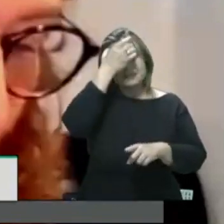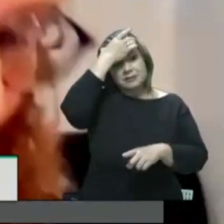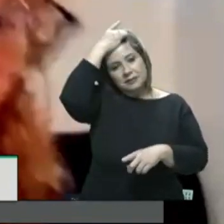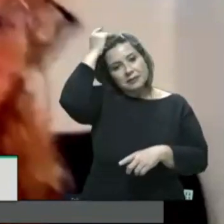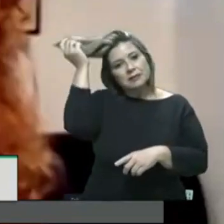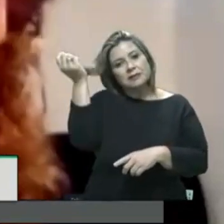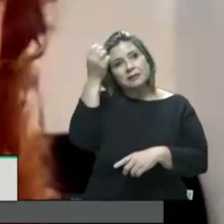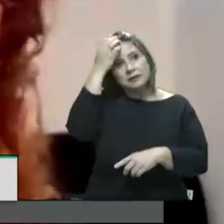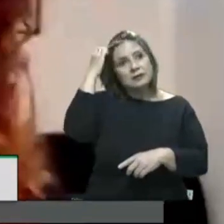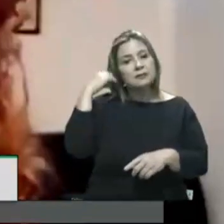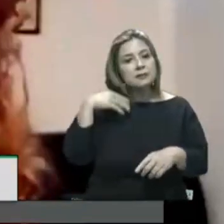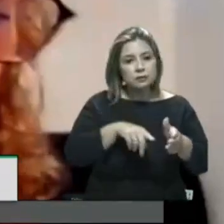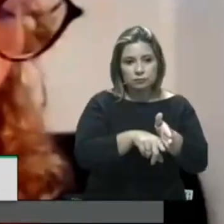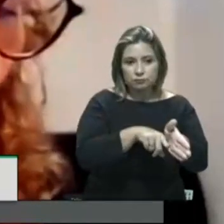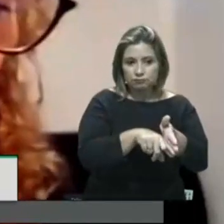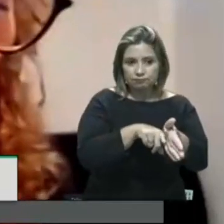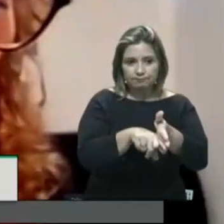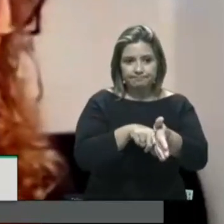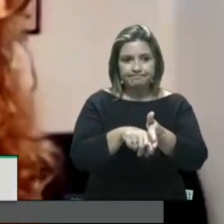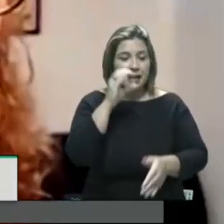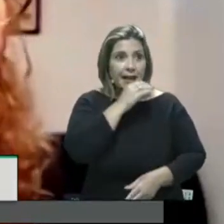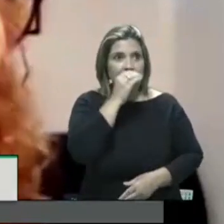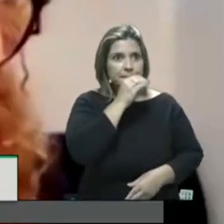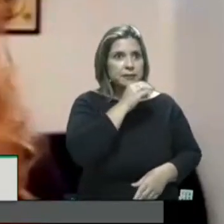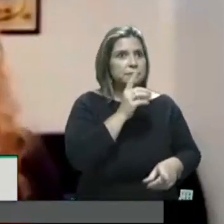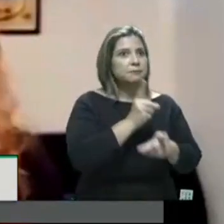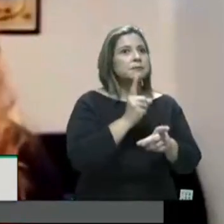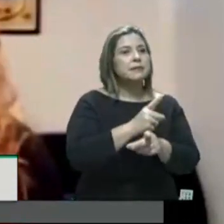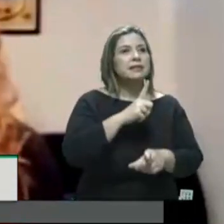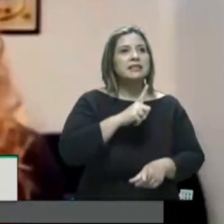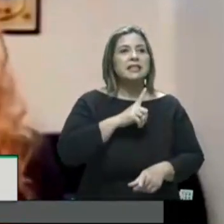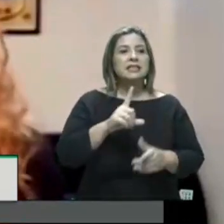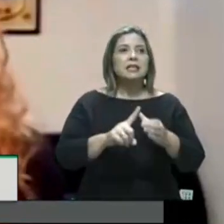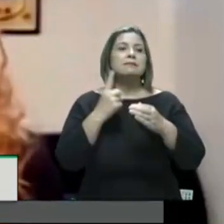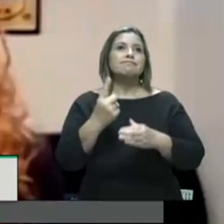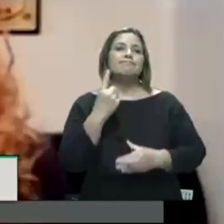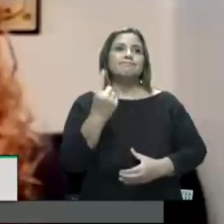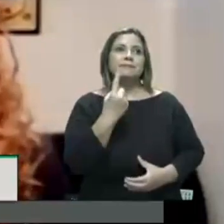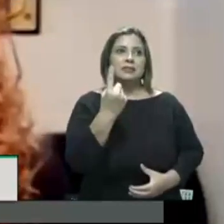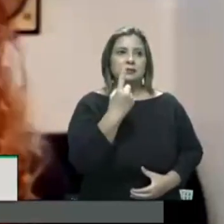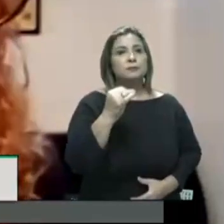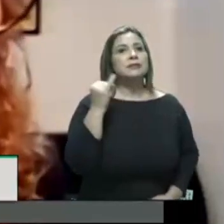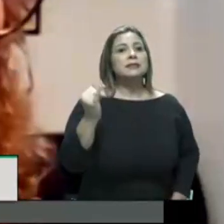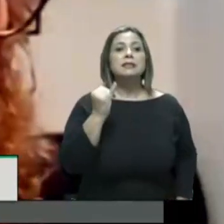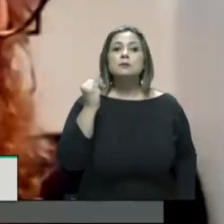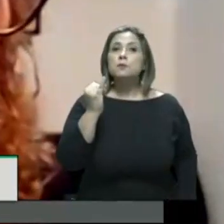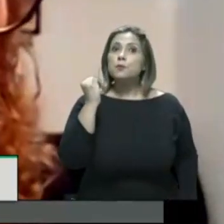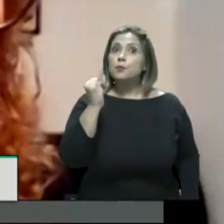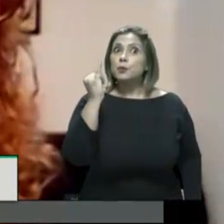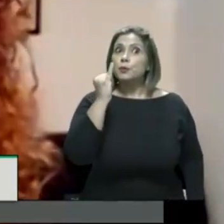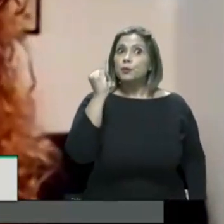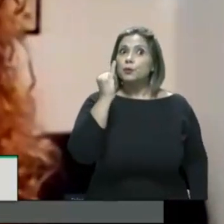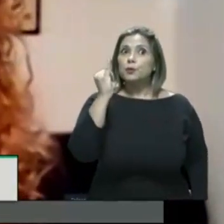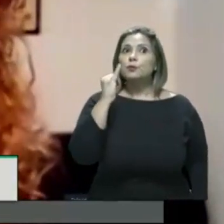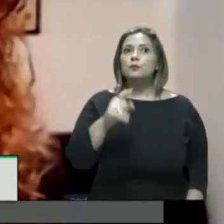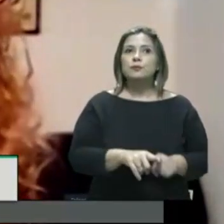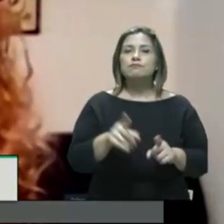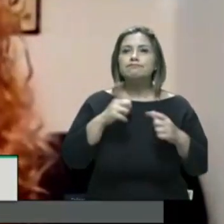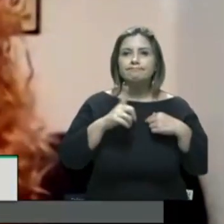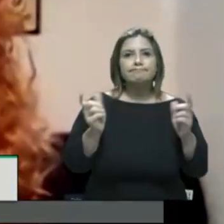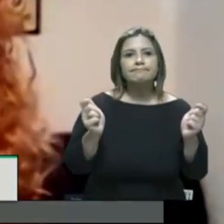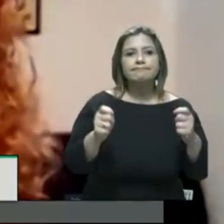população e rastreamento rápido para o isolamento necessário. Isso é muito importante, ministro, para que a gente